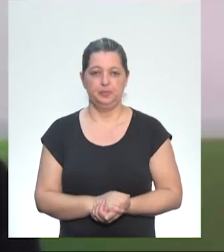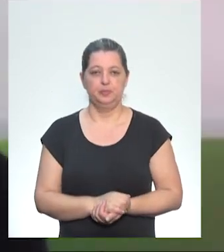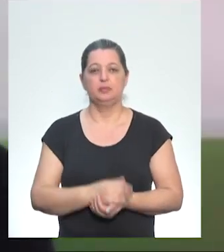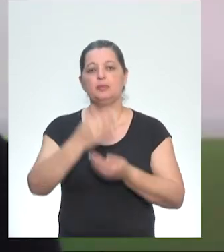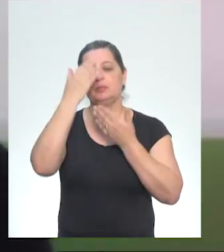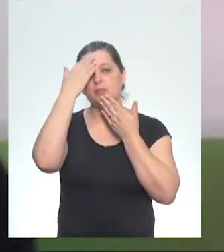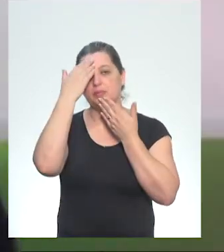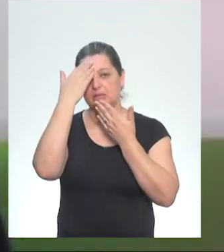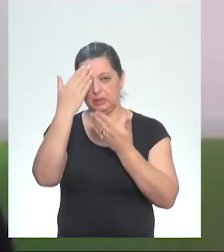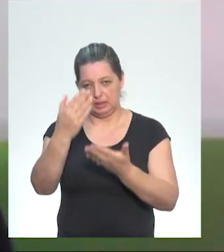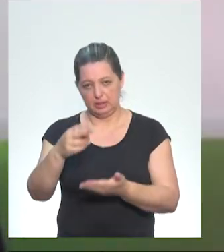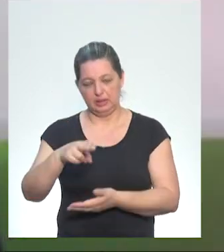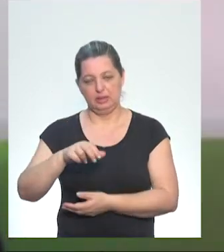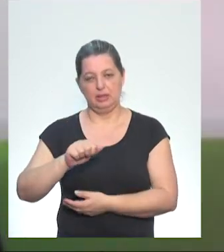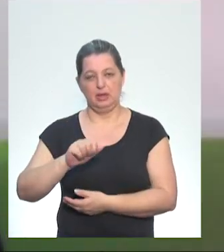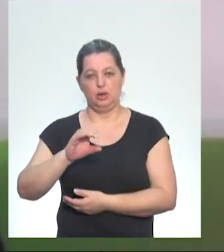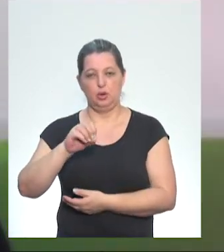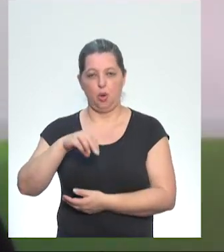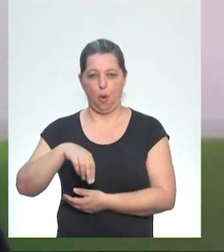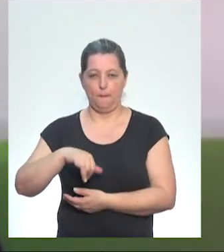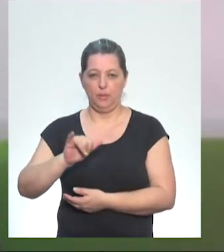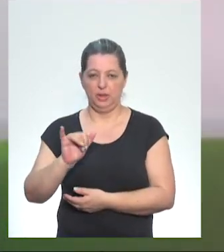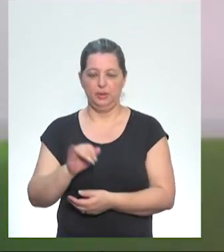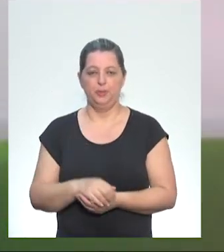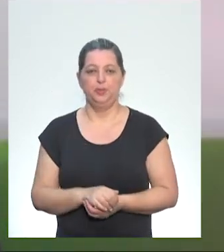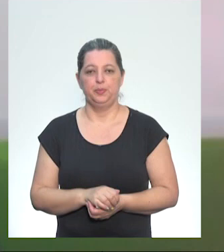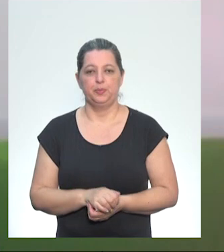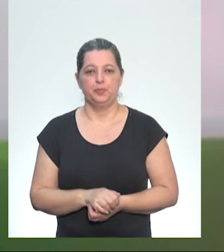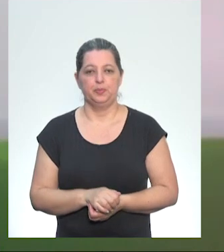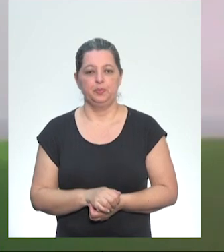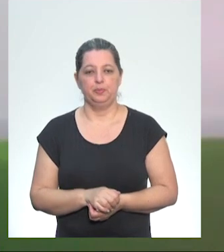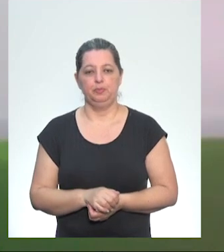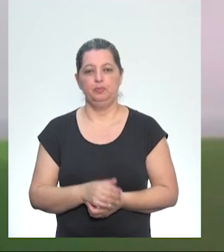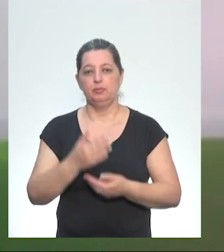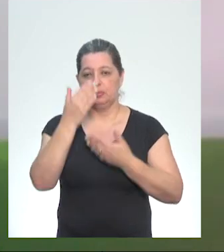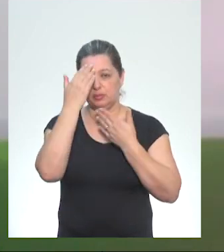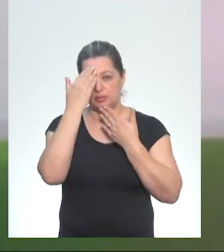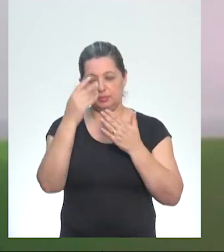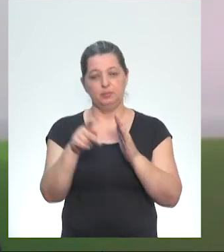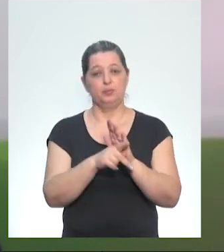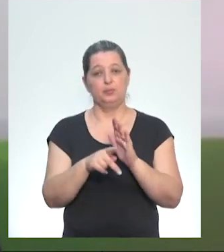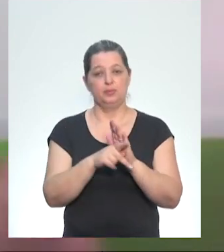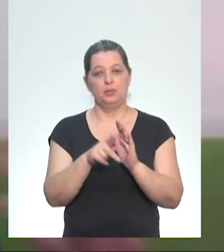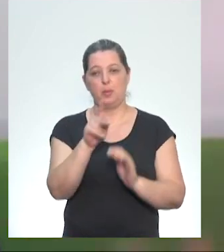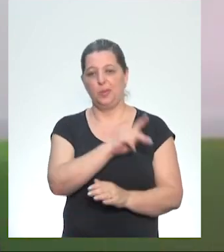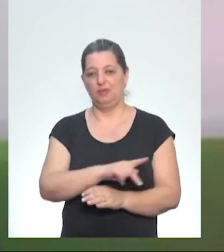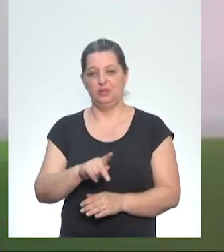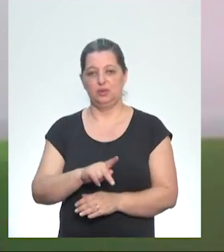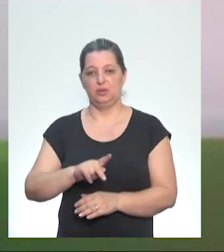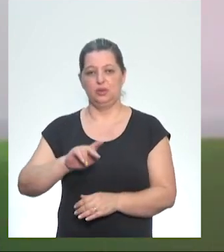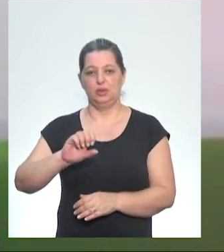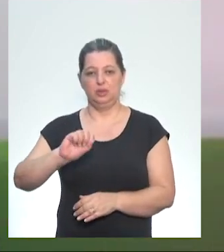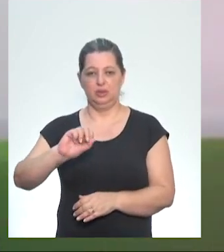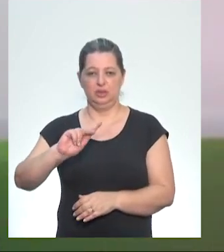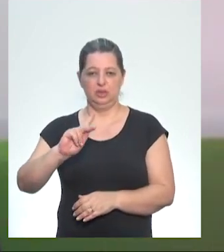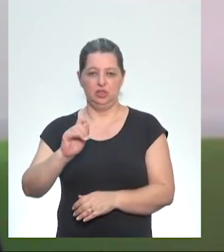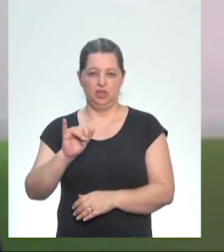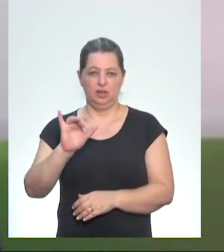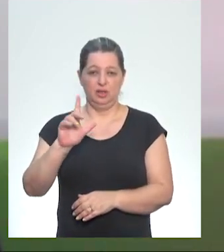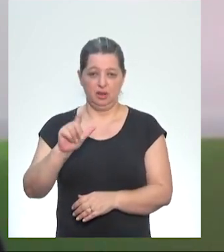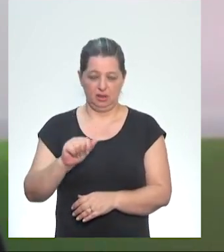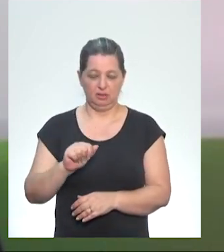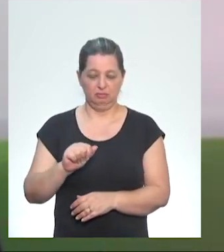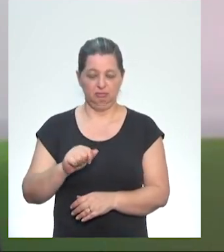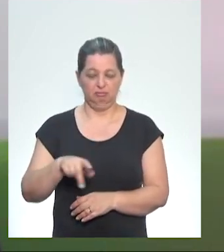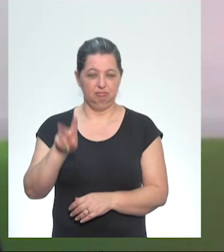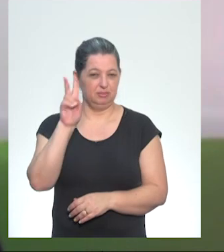Obrigado, Naomi. Eu queria agradecer, claro, essa participação mais do que especial da professora Sheila. É super interessante quando a gente faz esse mergulho